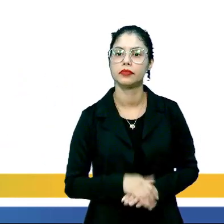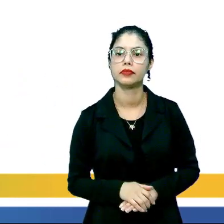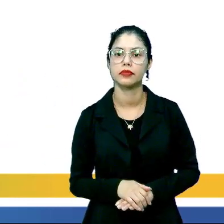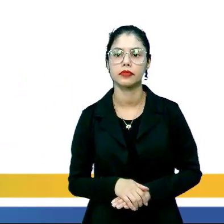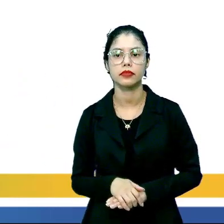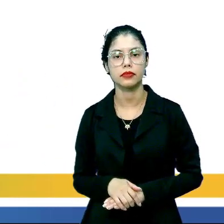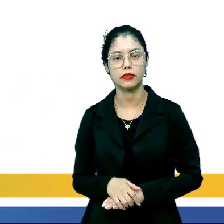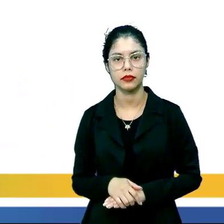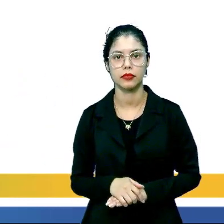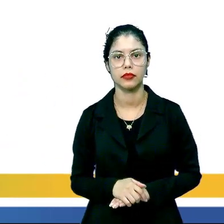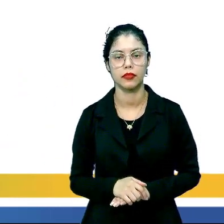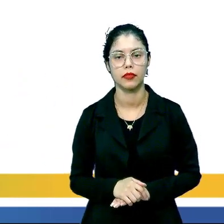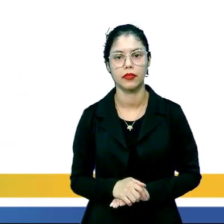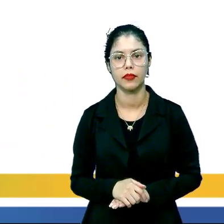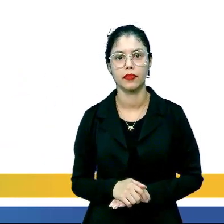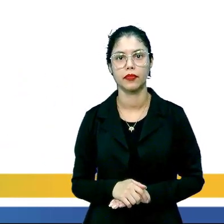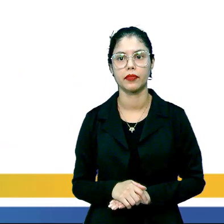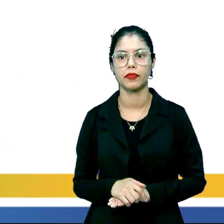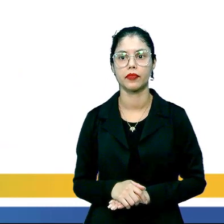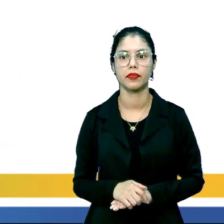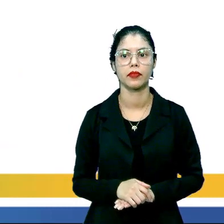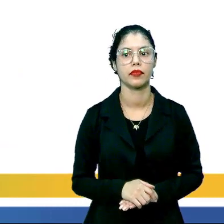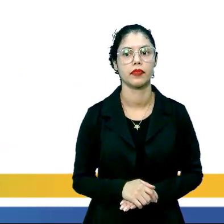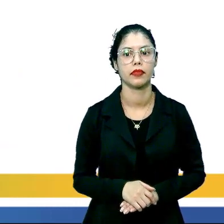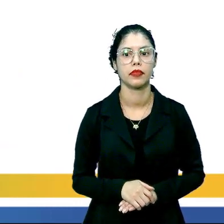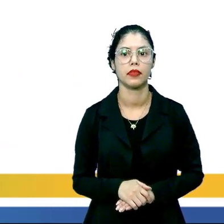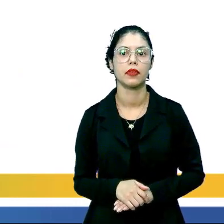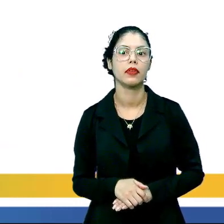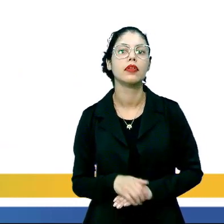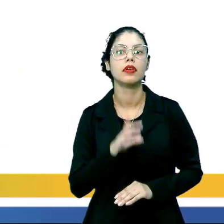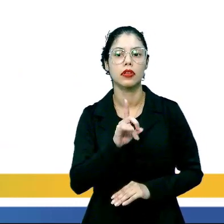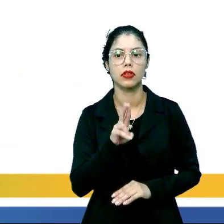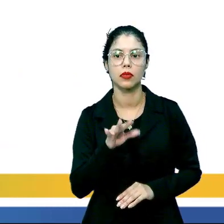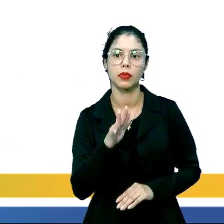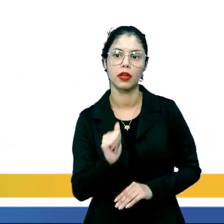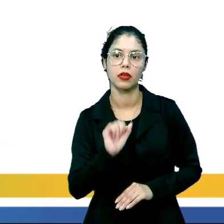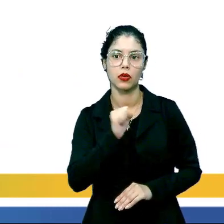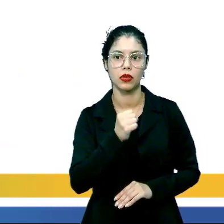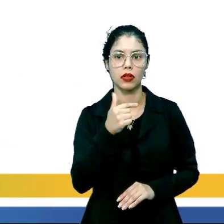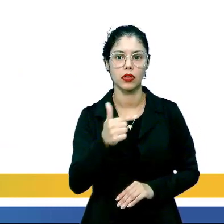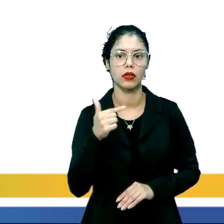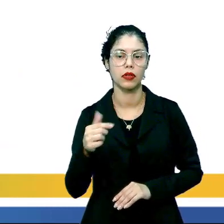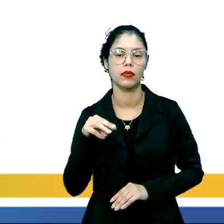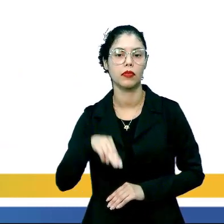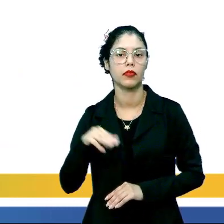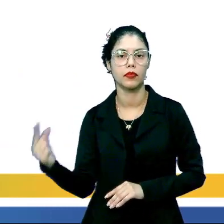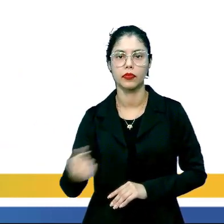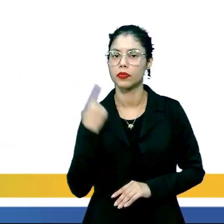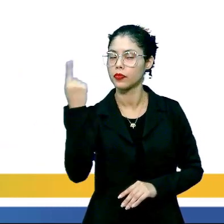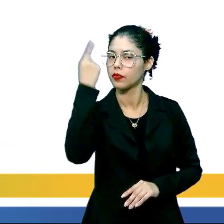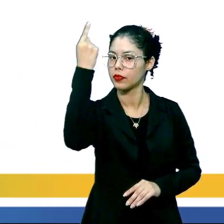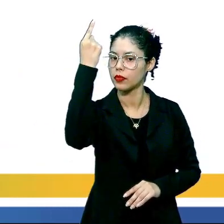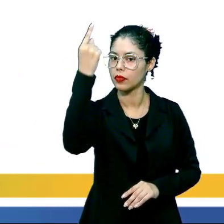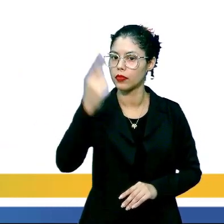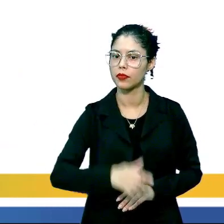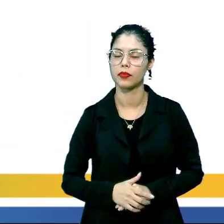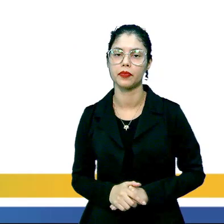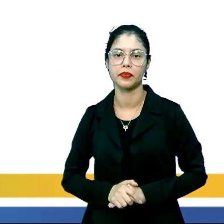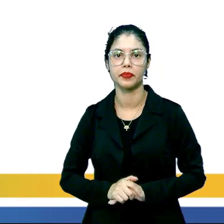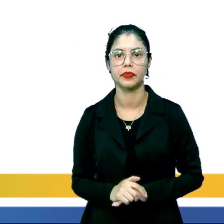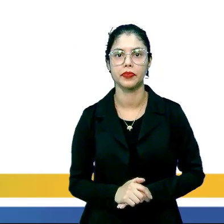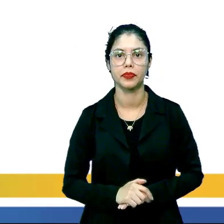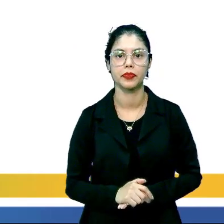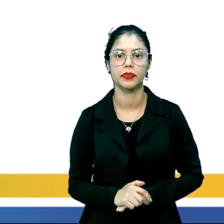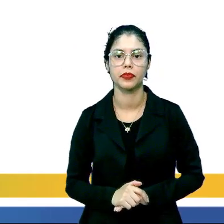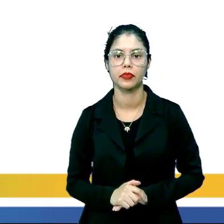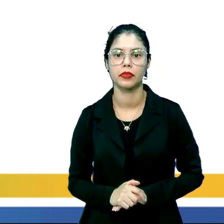nós marcaríamos, então, a torre de Burj Khalifa, em Dubai, com 822 metros de